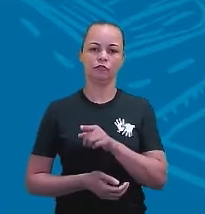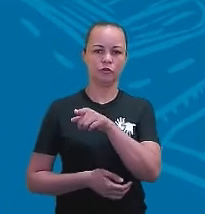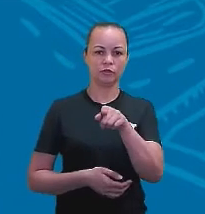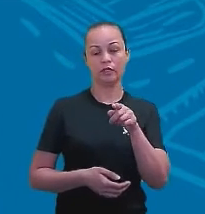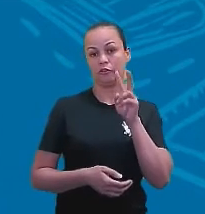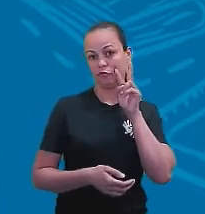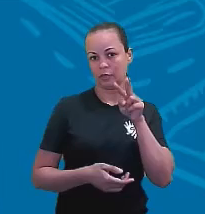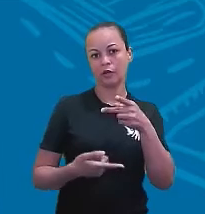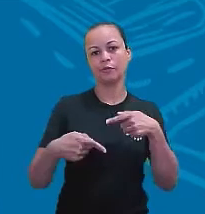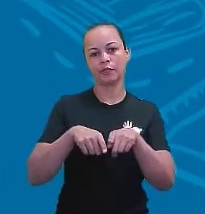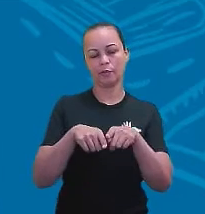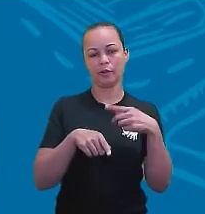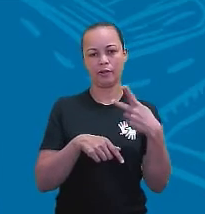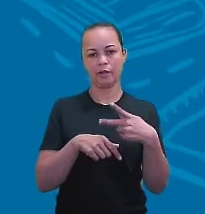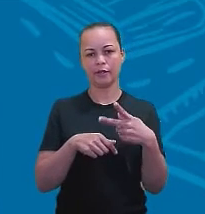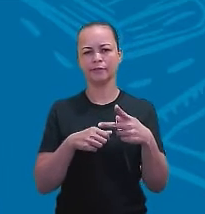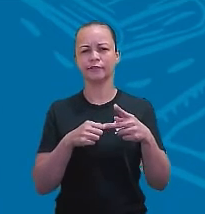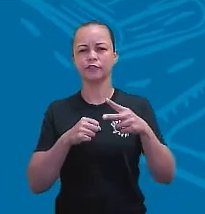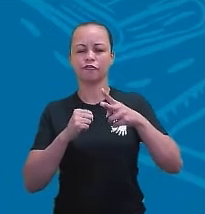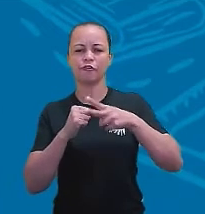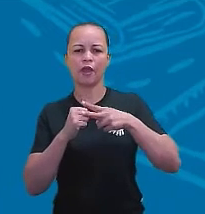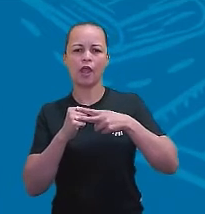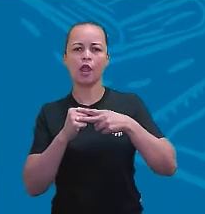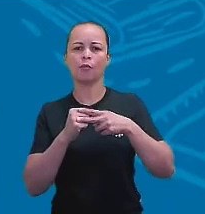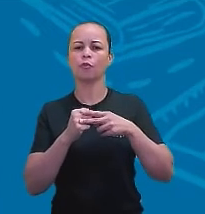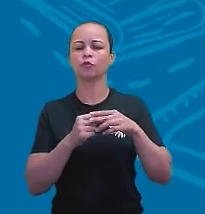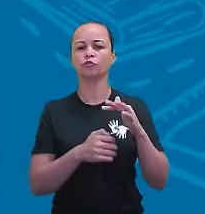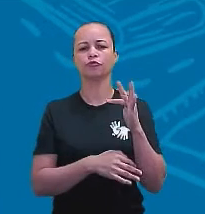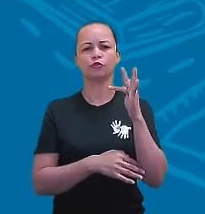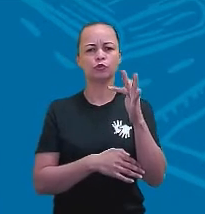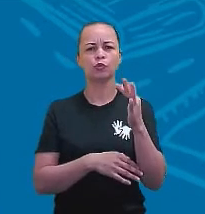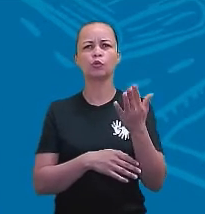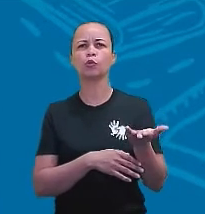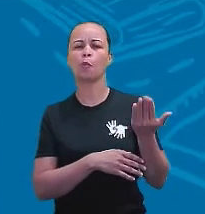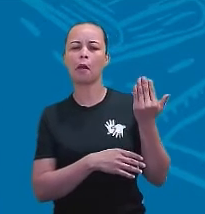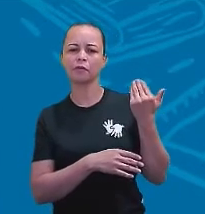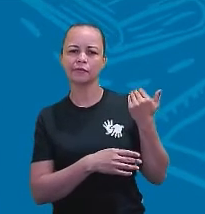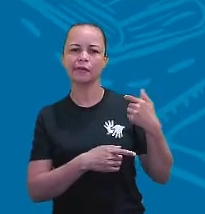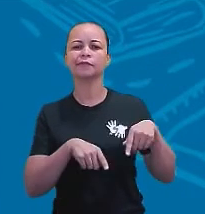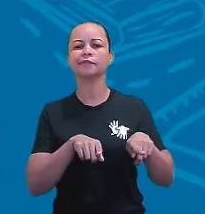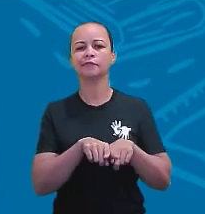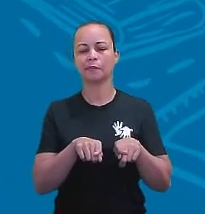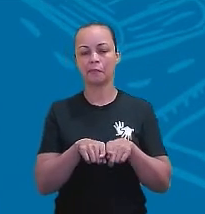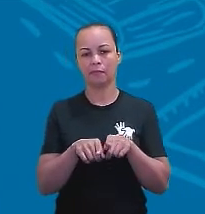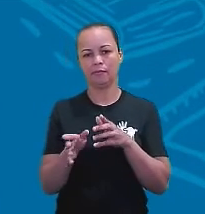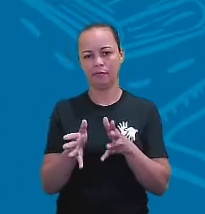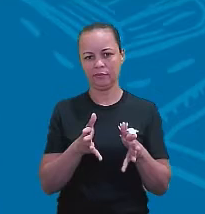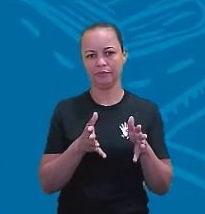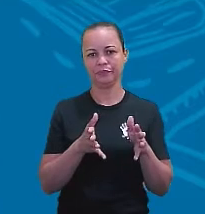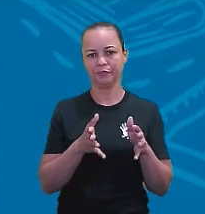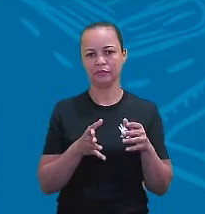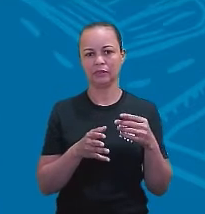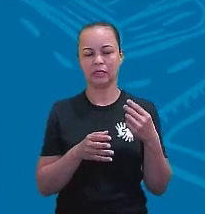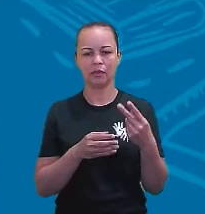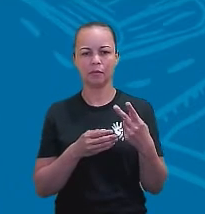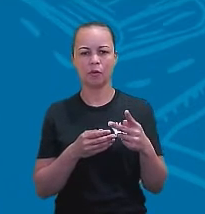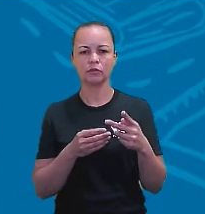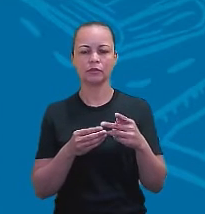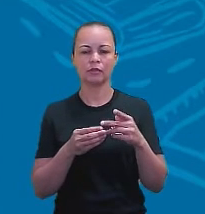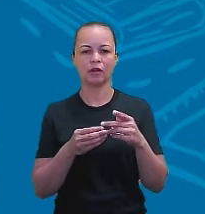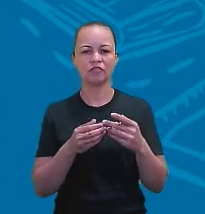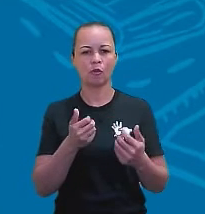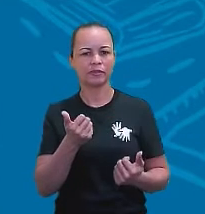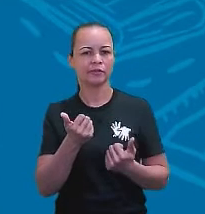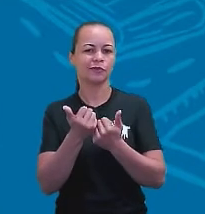esse verbo no futuro, vocês verão também no passado, e aí ele pode vir como uma forma de